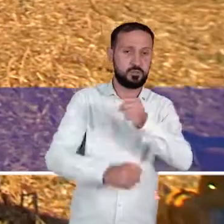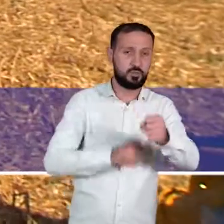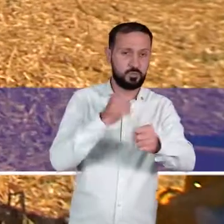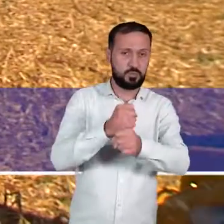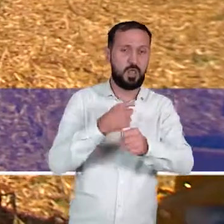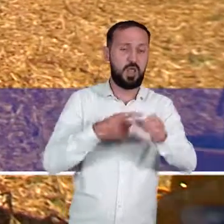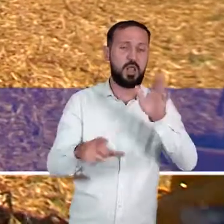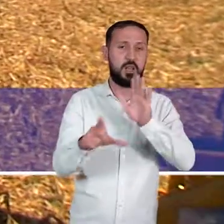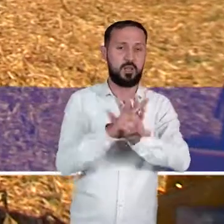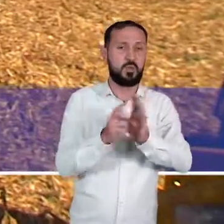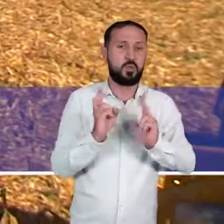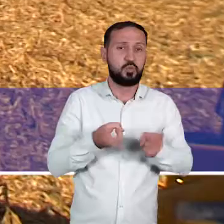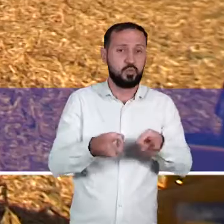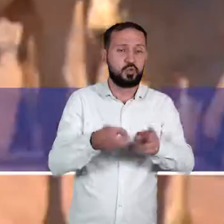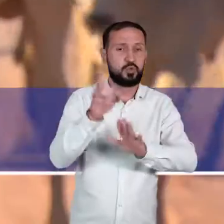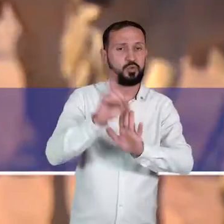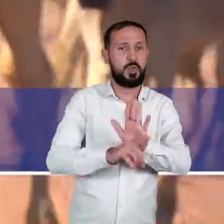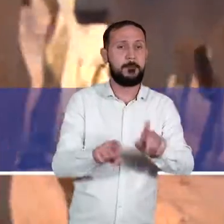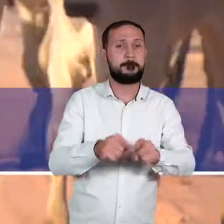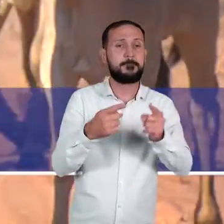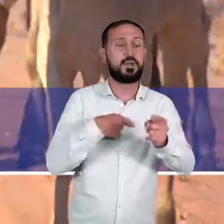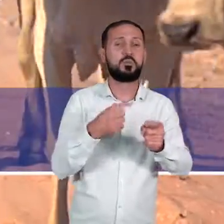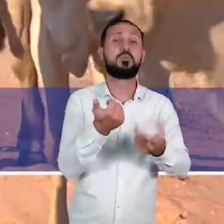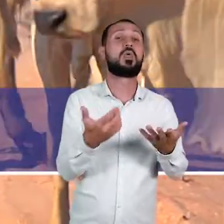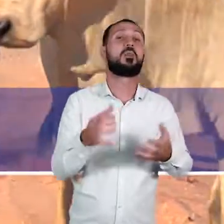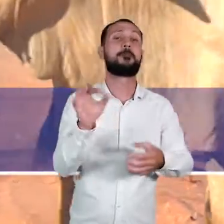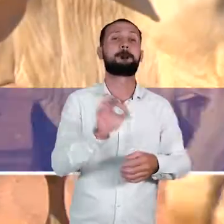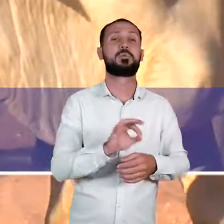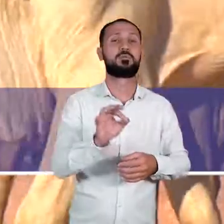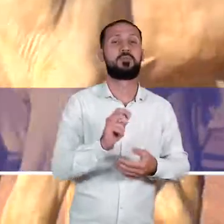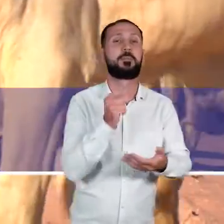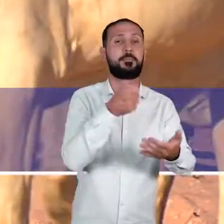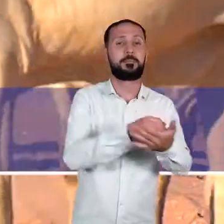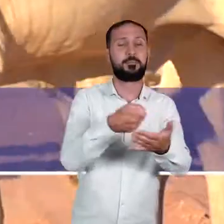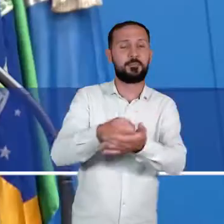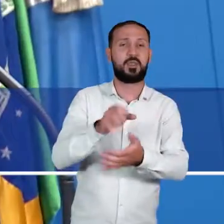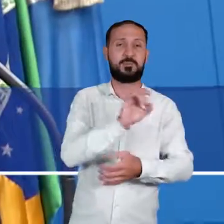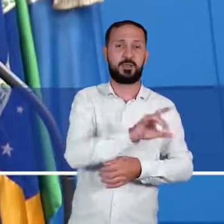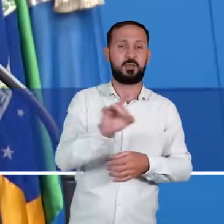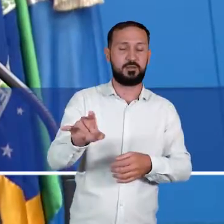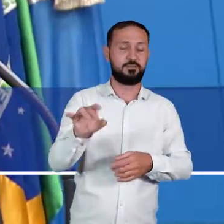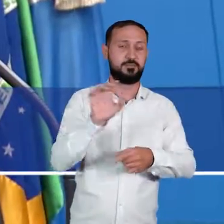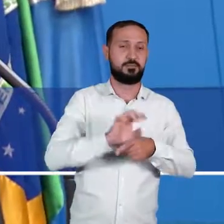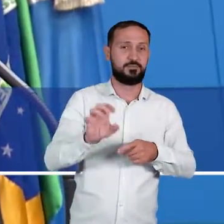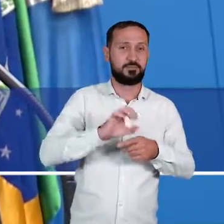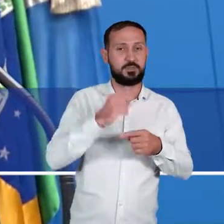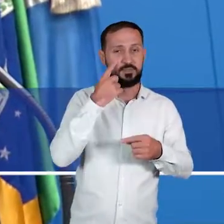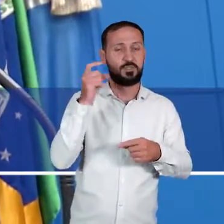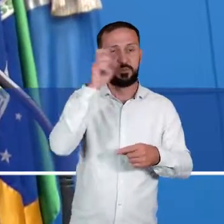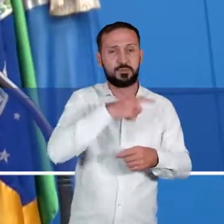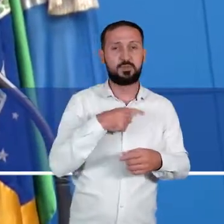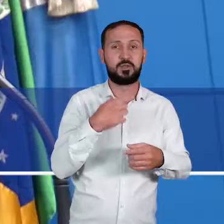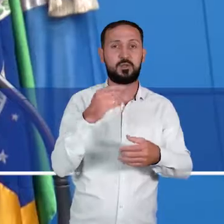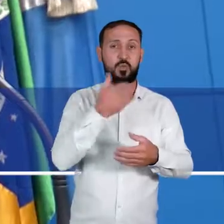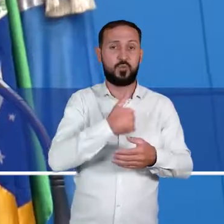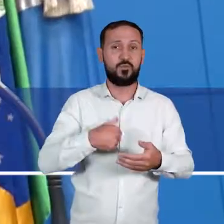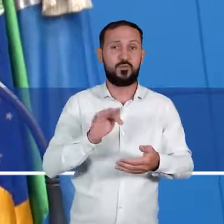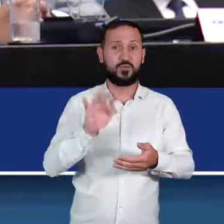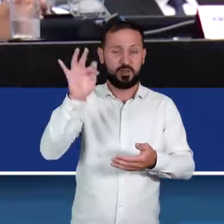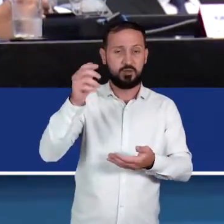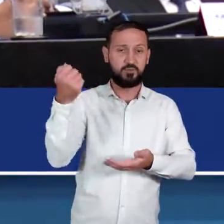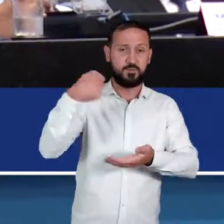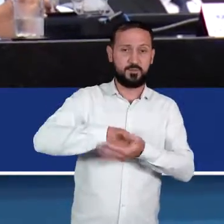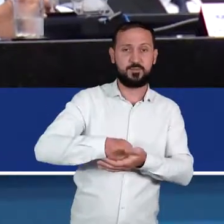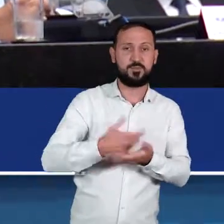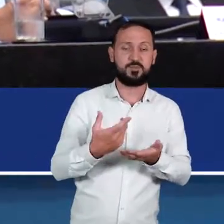lei complementar manteve o direito, mas deixou de fixar quanto seria pago aos estados. Diante das dificuldades de pagamento do governo federal,